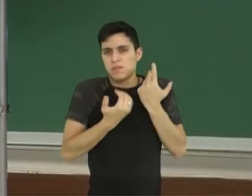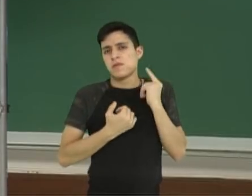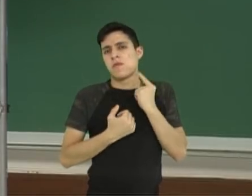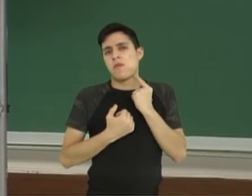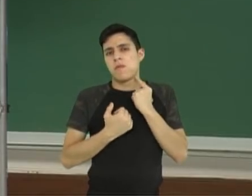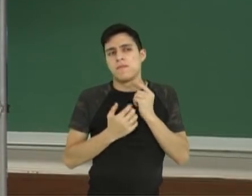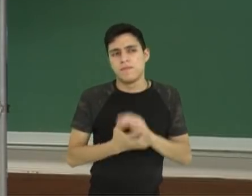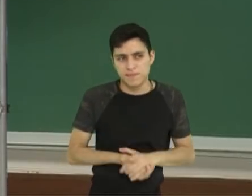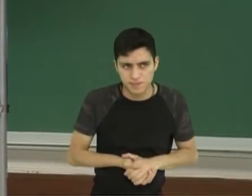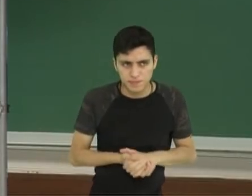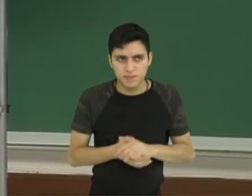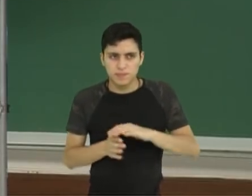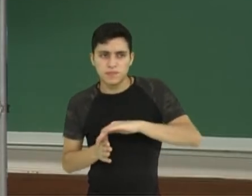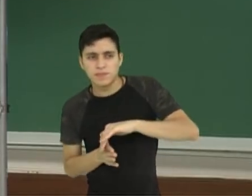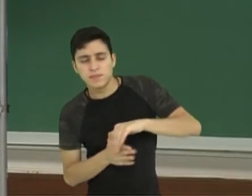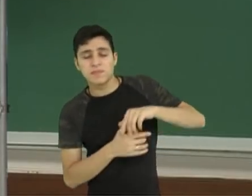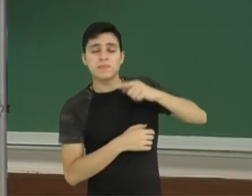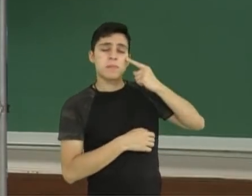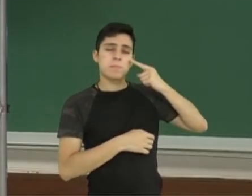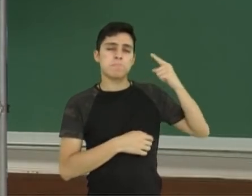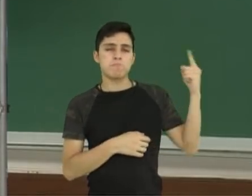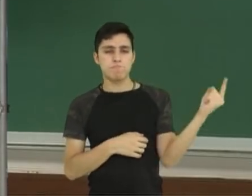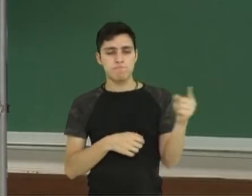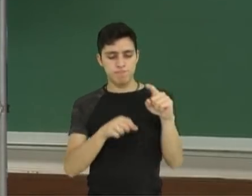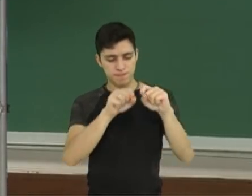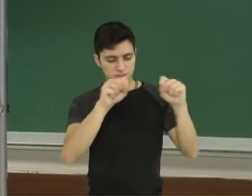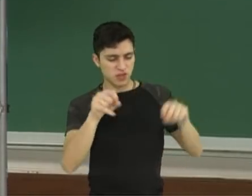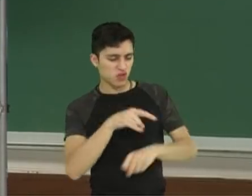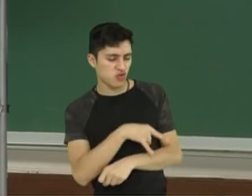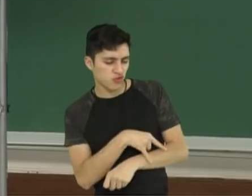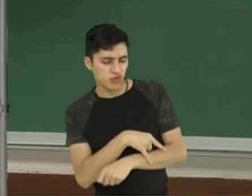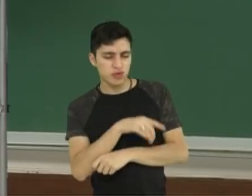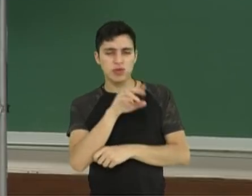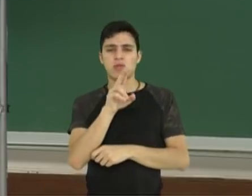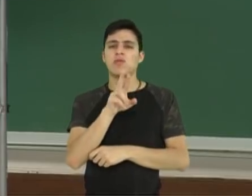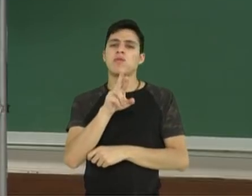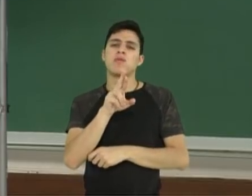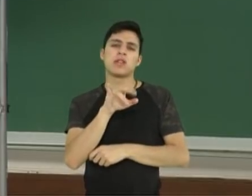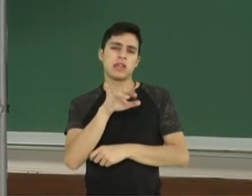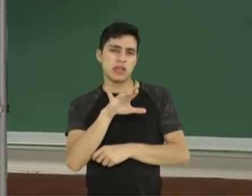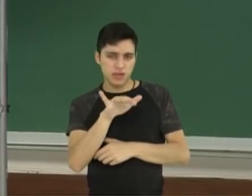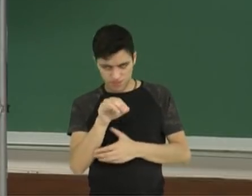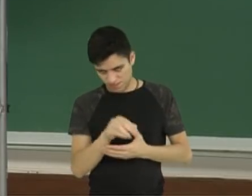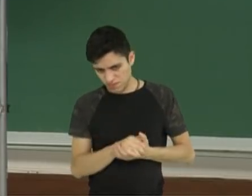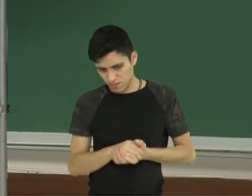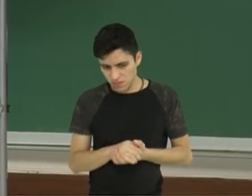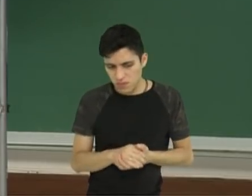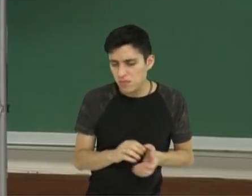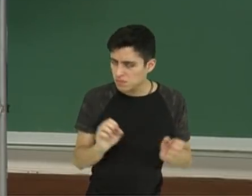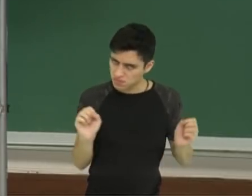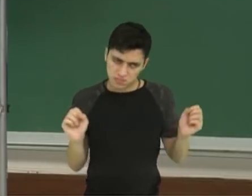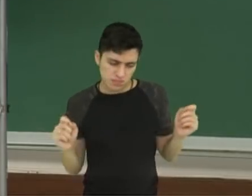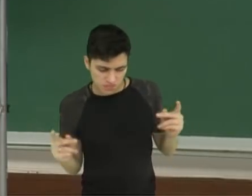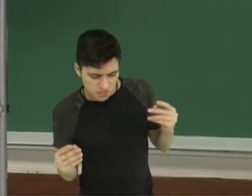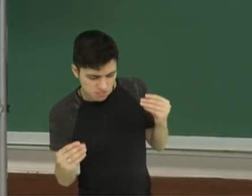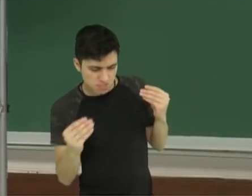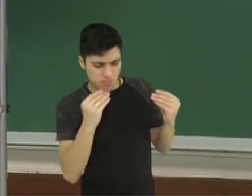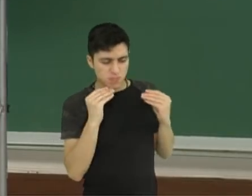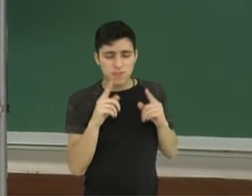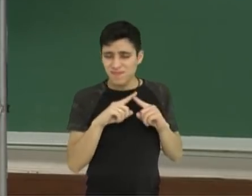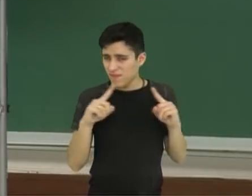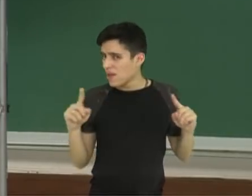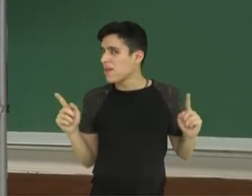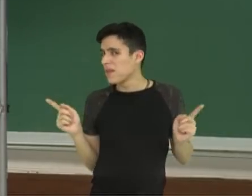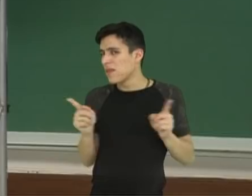vocês, sistema urinário. Nós ingerimos alimentos, né? Sólidos, líquidos. Então, a gente